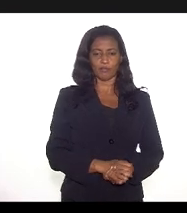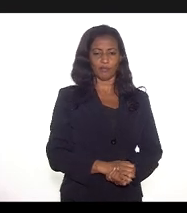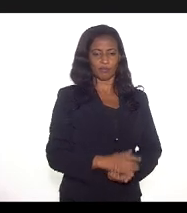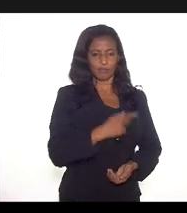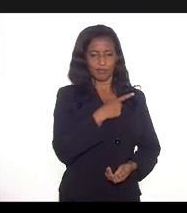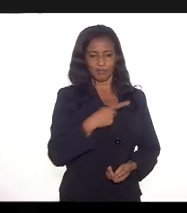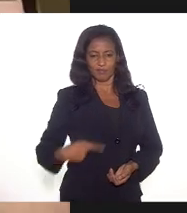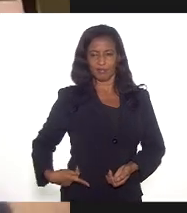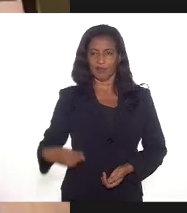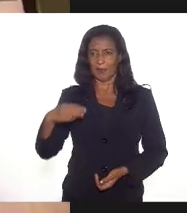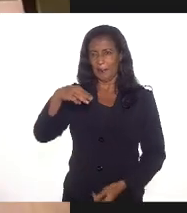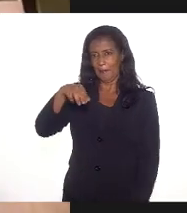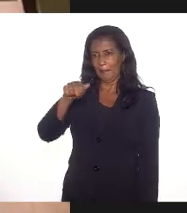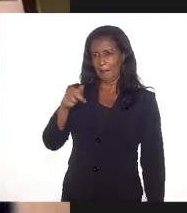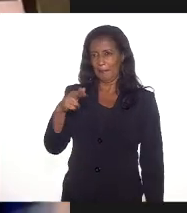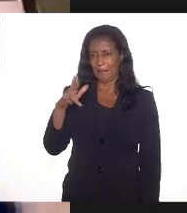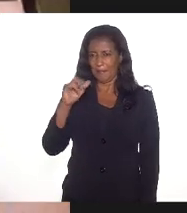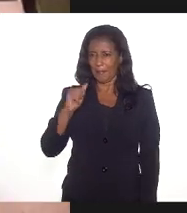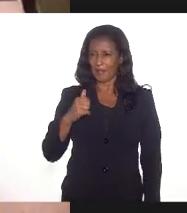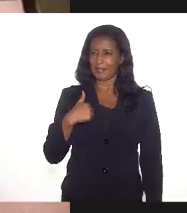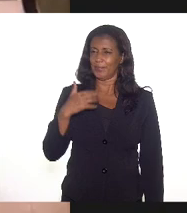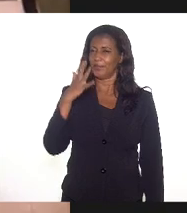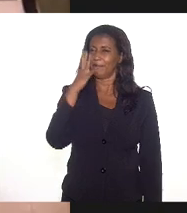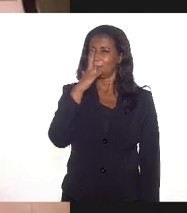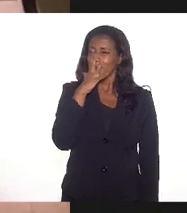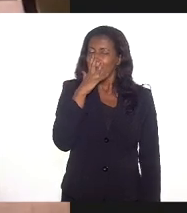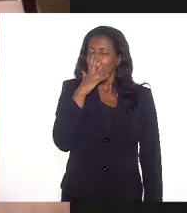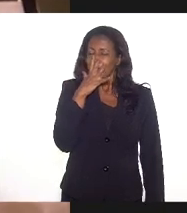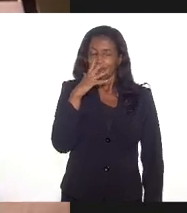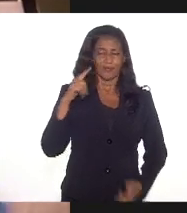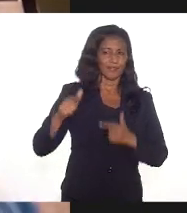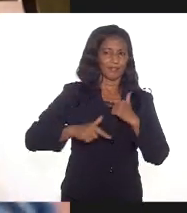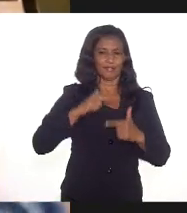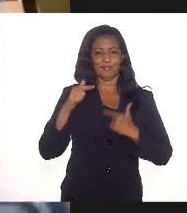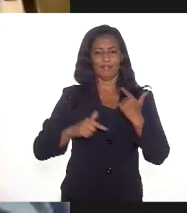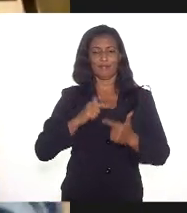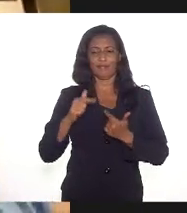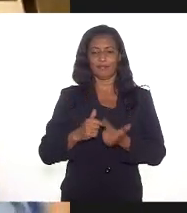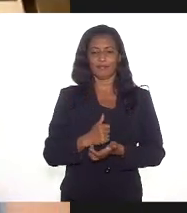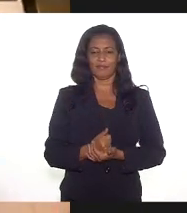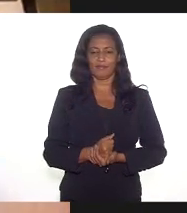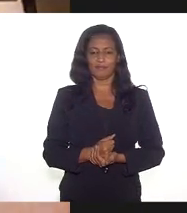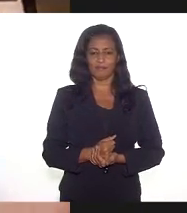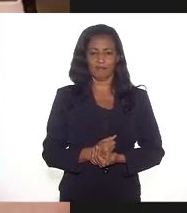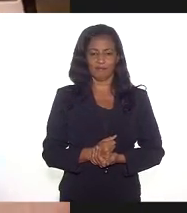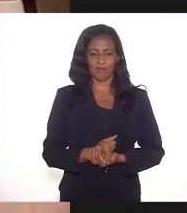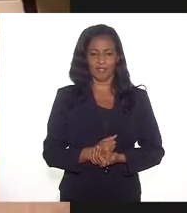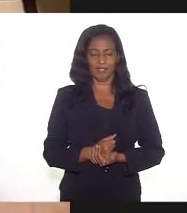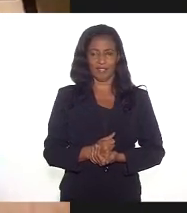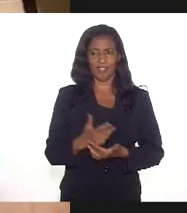Presidente Marta Rocha, a quem eu tenho uma admiração muito grande pelo seu trabalho, né? A